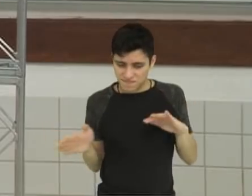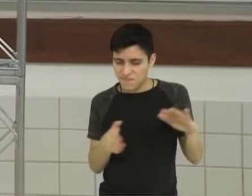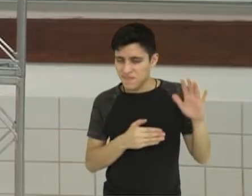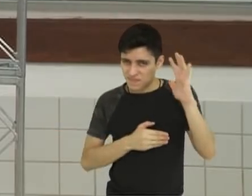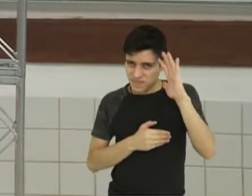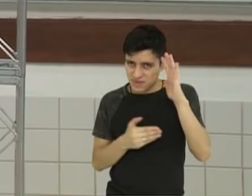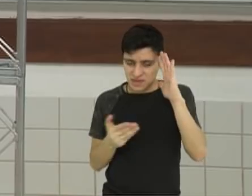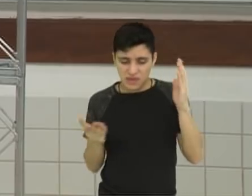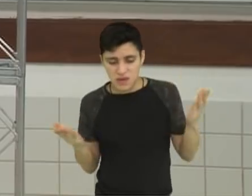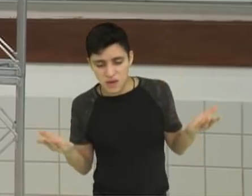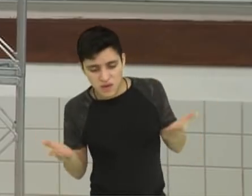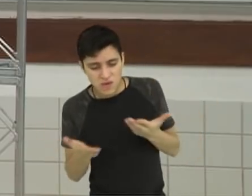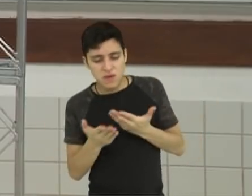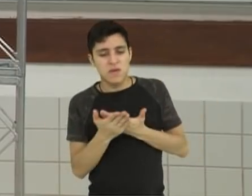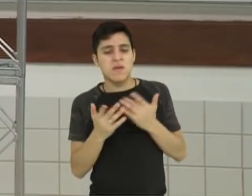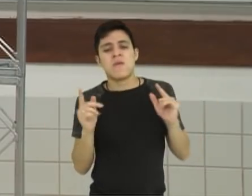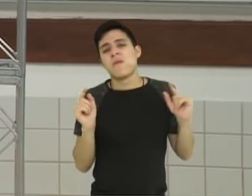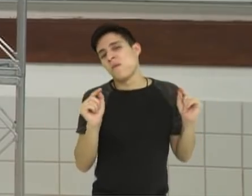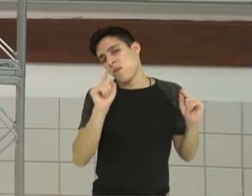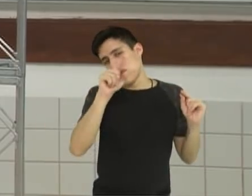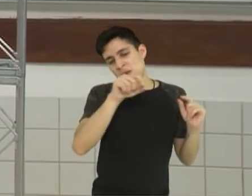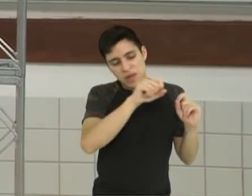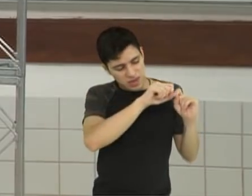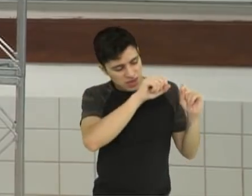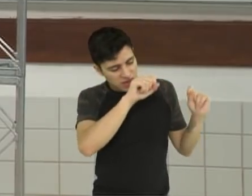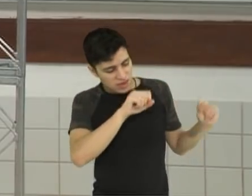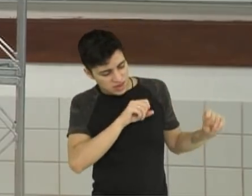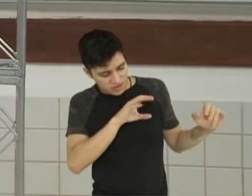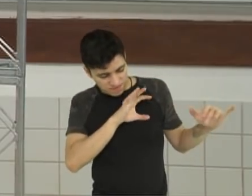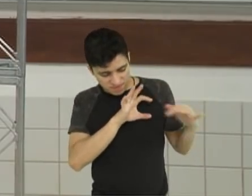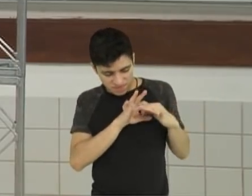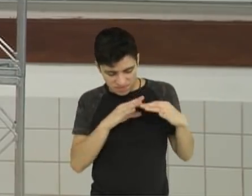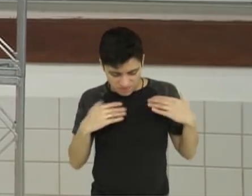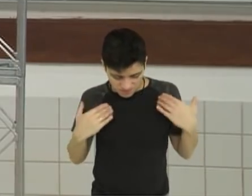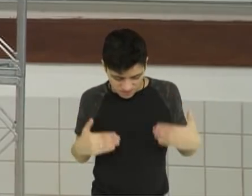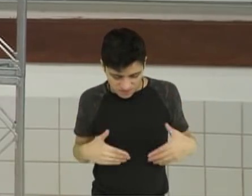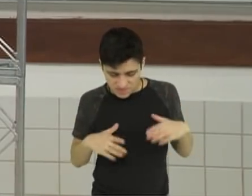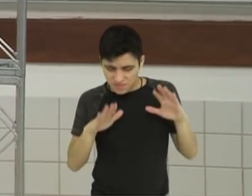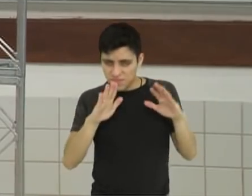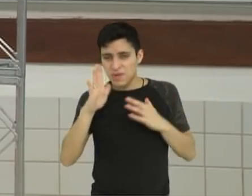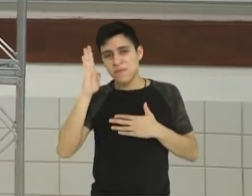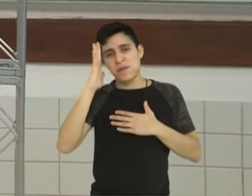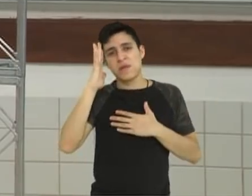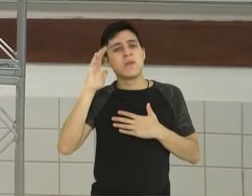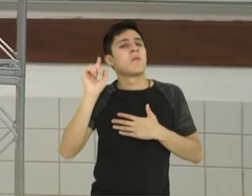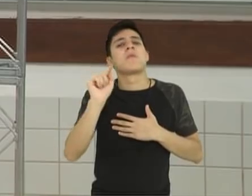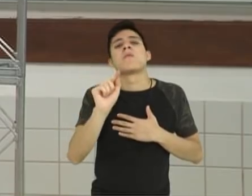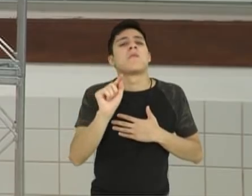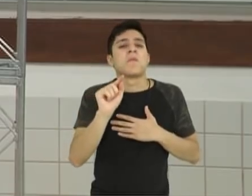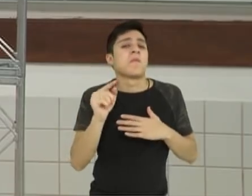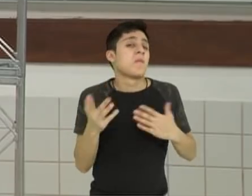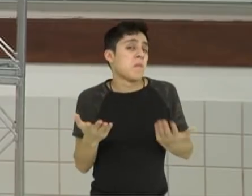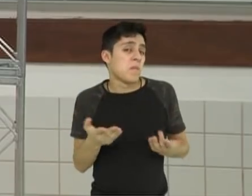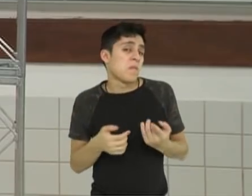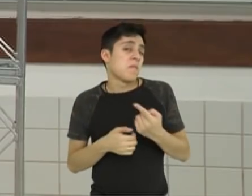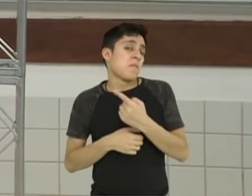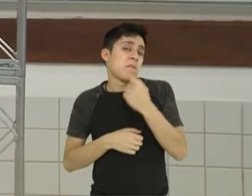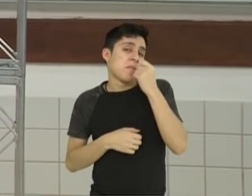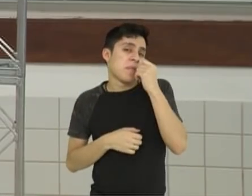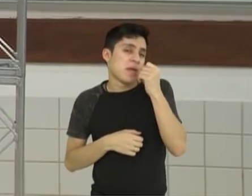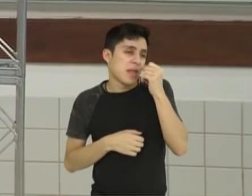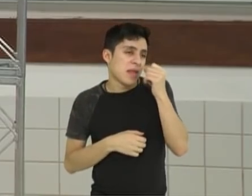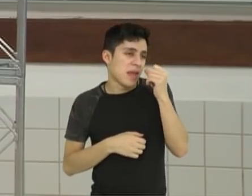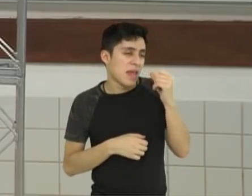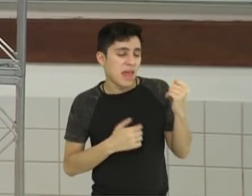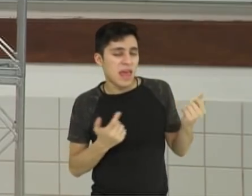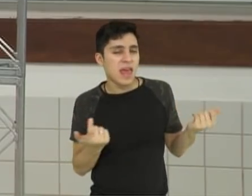sobre sistemas que fazem parte do nosso corpo. Então imagine que aquela moça da foto é esse mesmo ser,